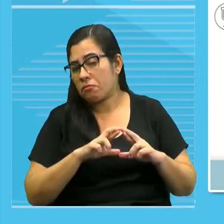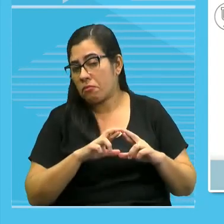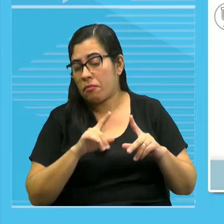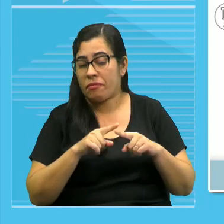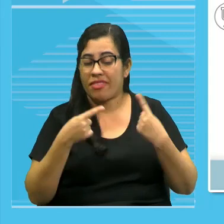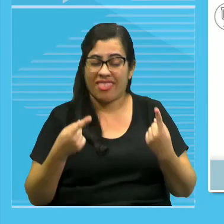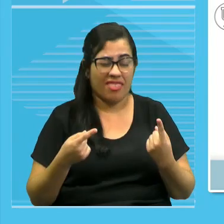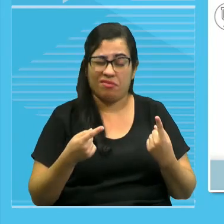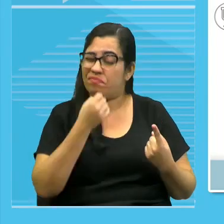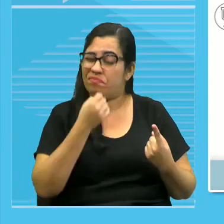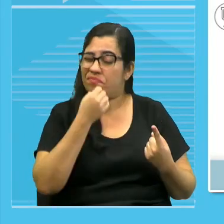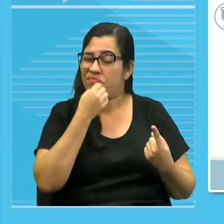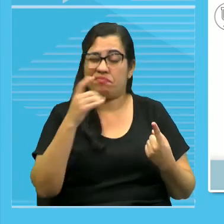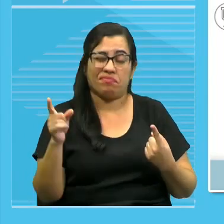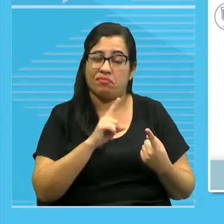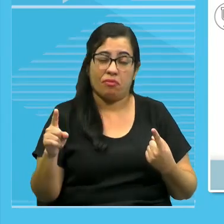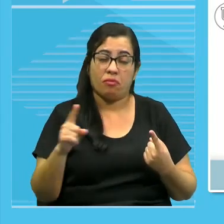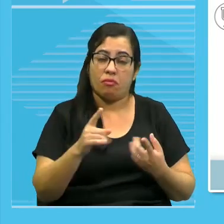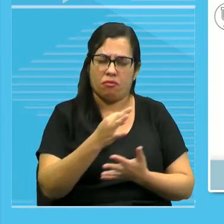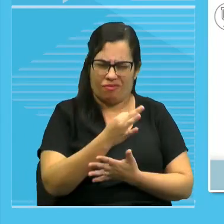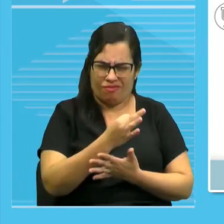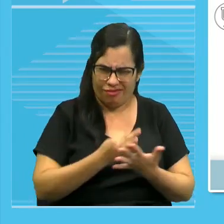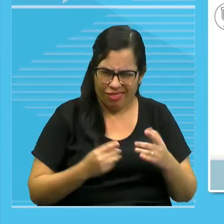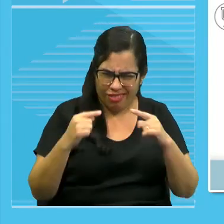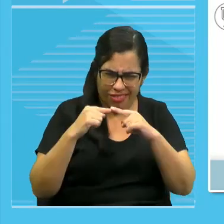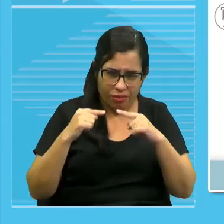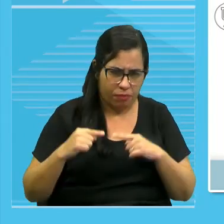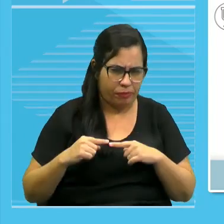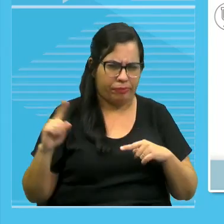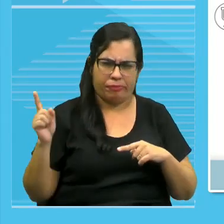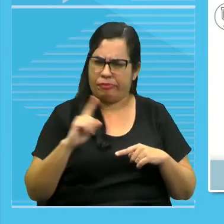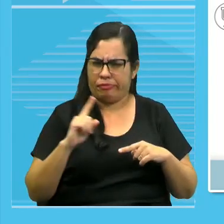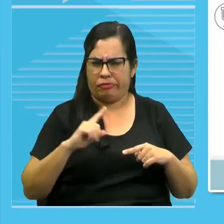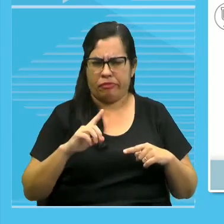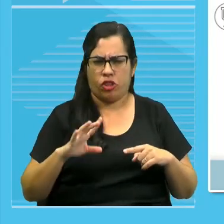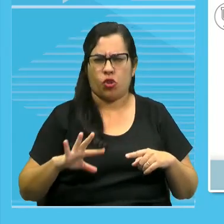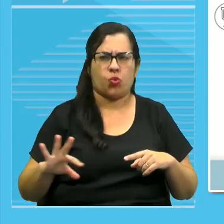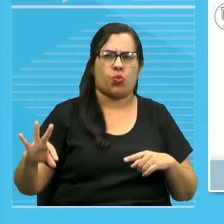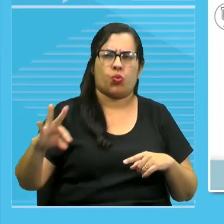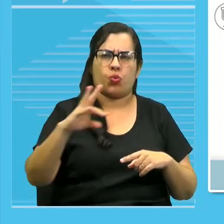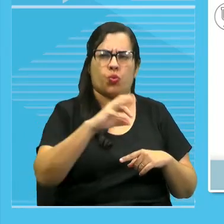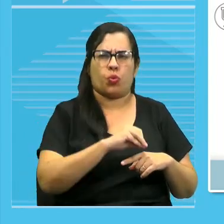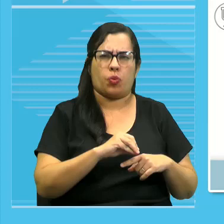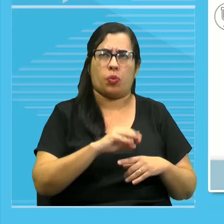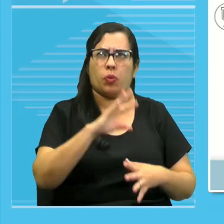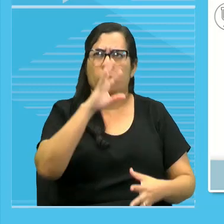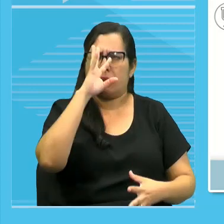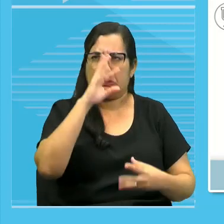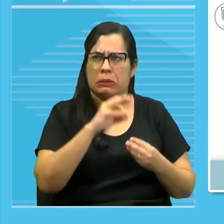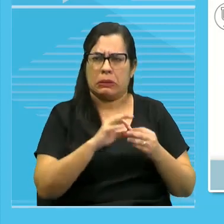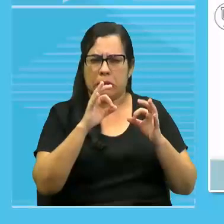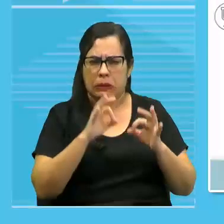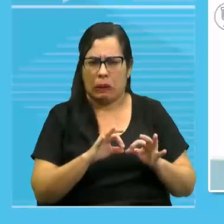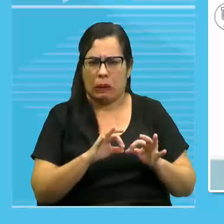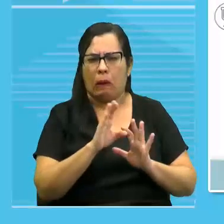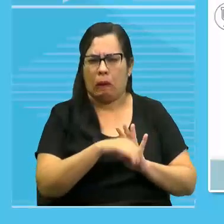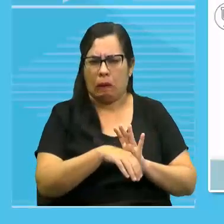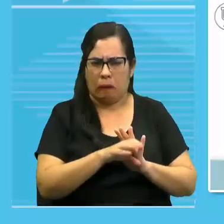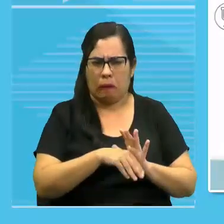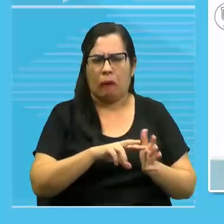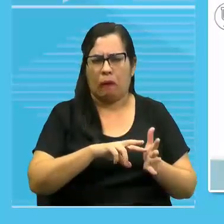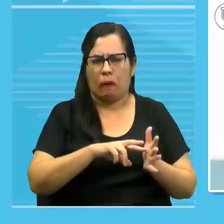vai nesse sentido de uma definição global de reciclagem agora ele fala